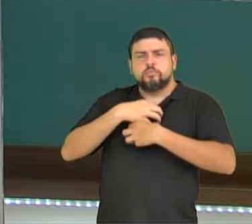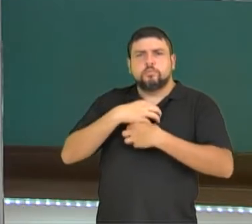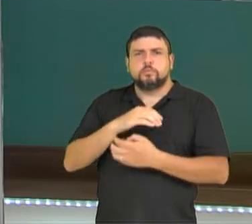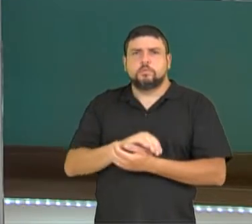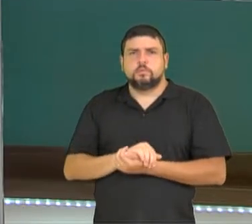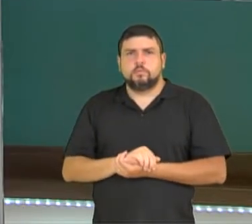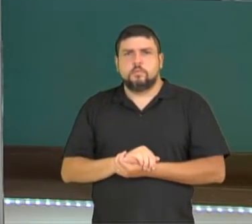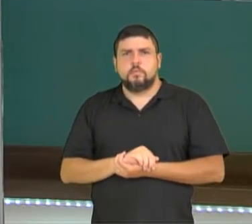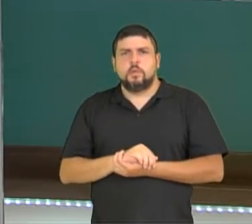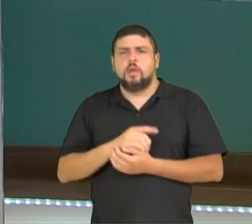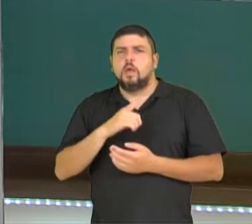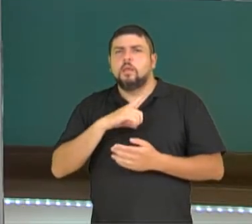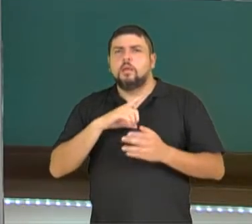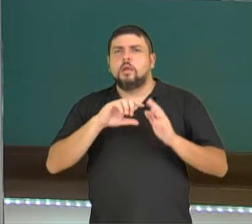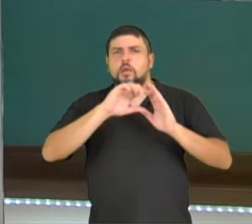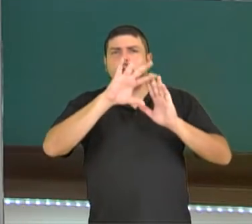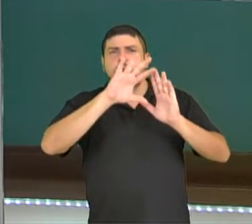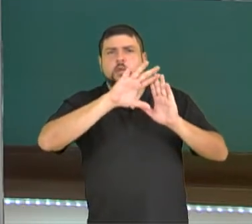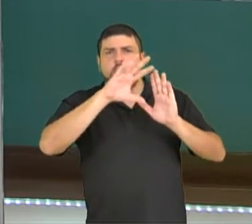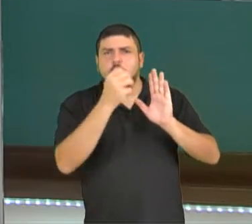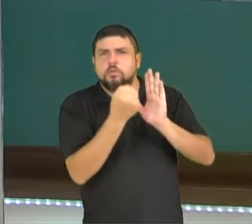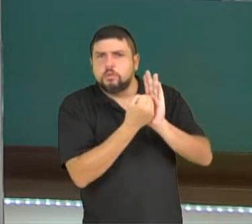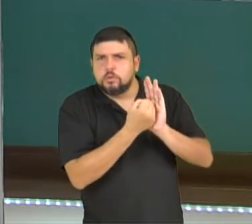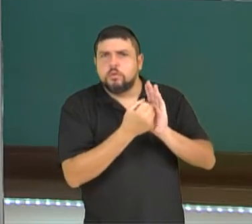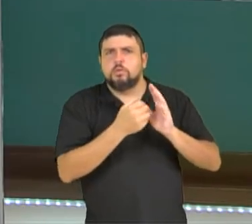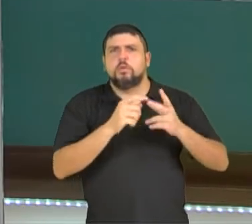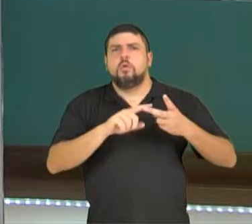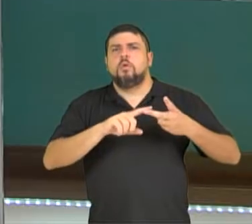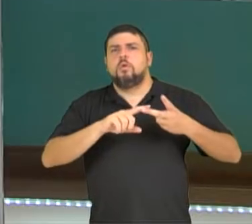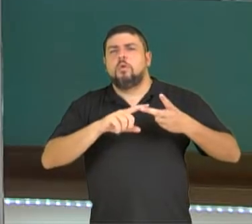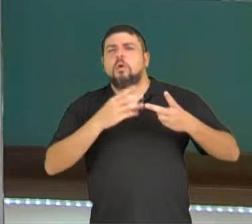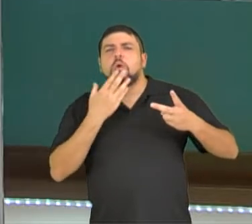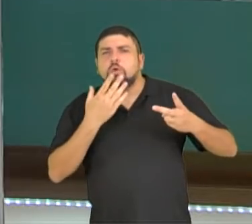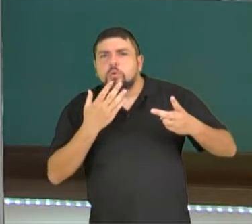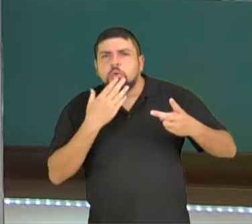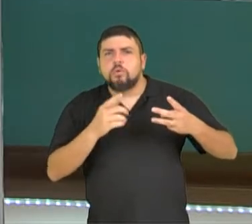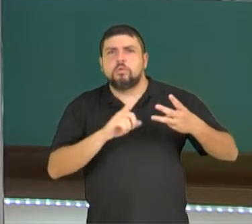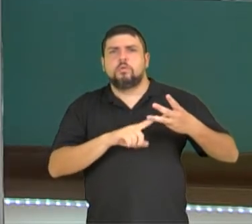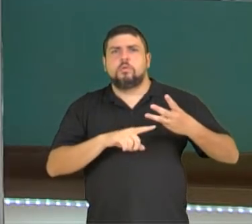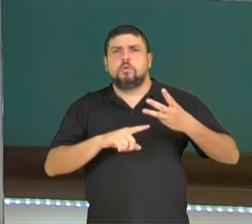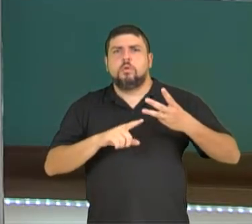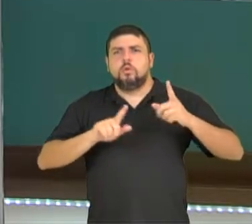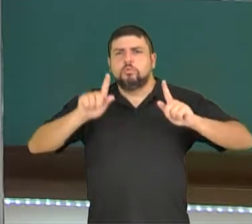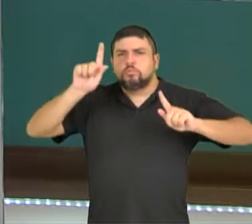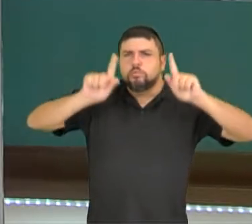da simbologia, das cores, dos gestos, da fisionomia